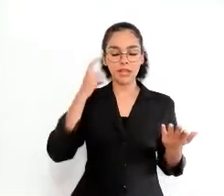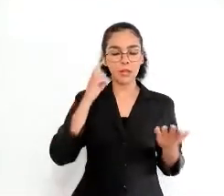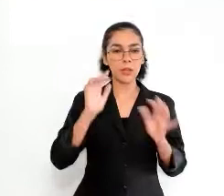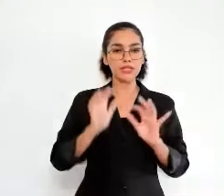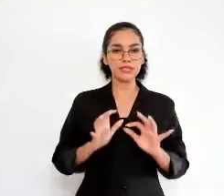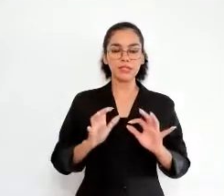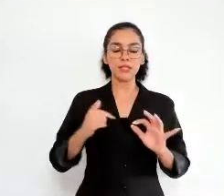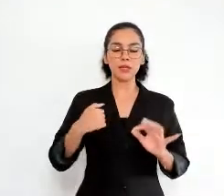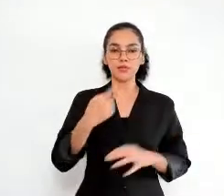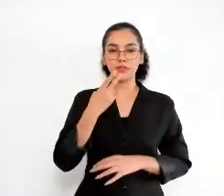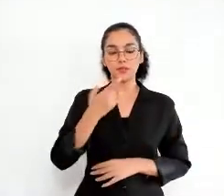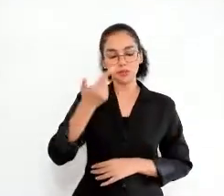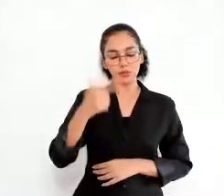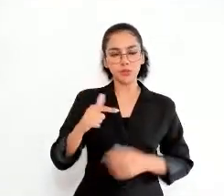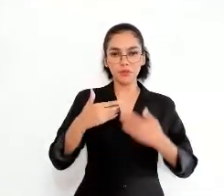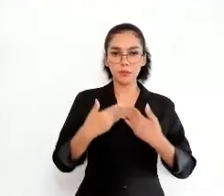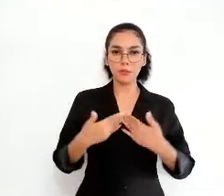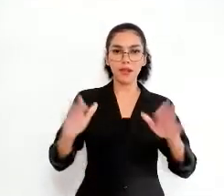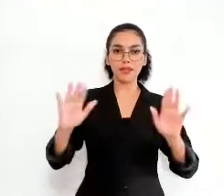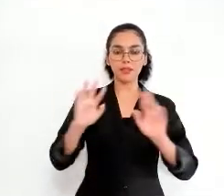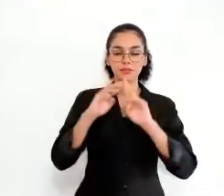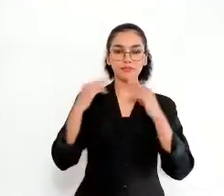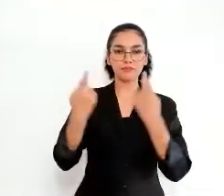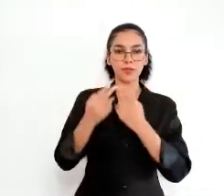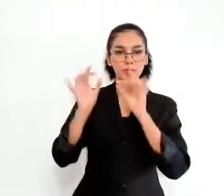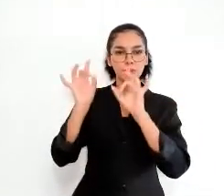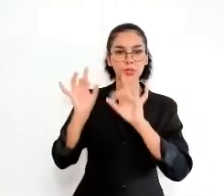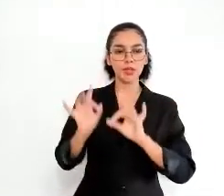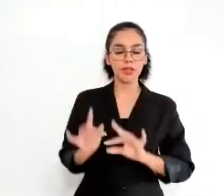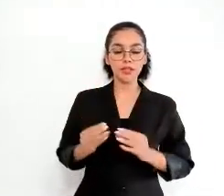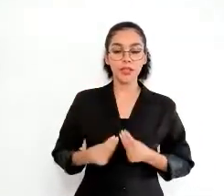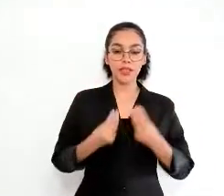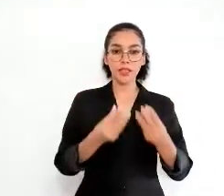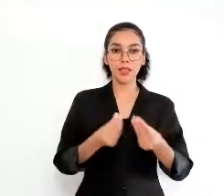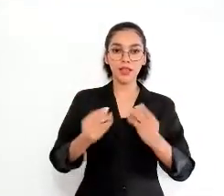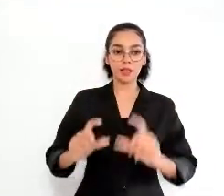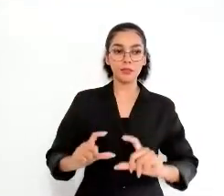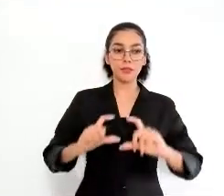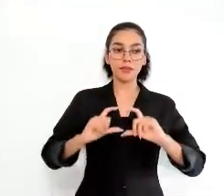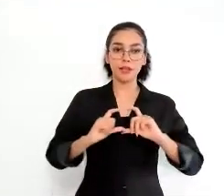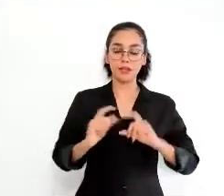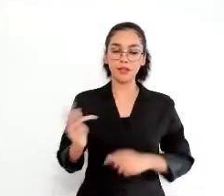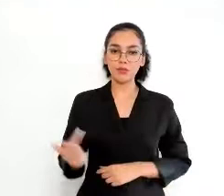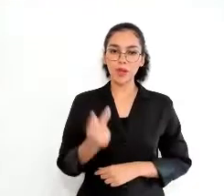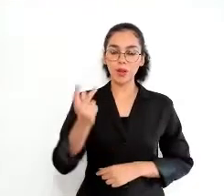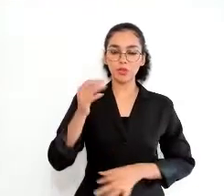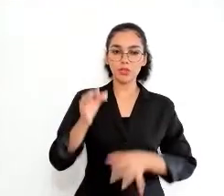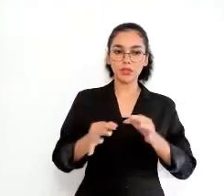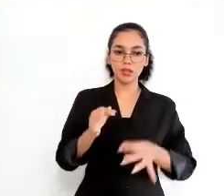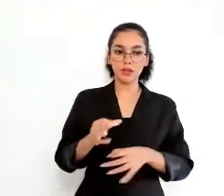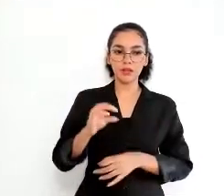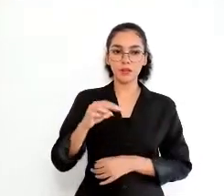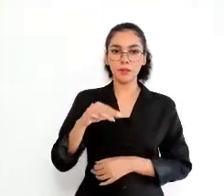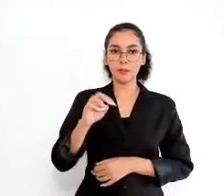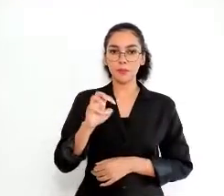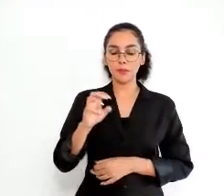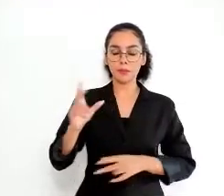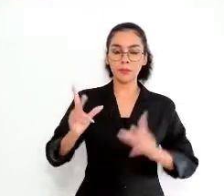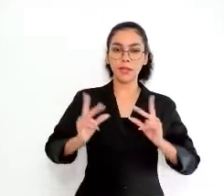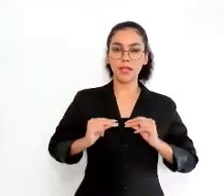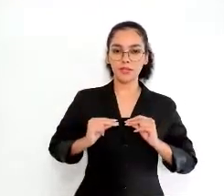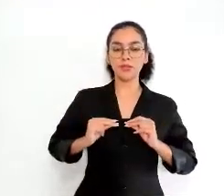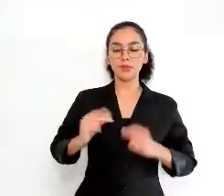aberta mais uma vez a sessão solene de entrega das medalhas Valor Judiciário, Mérito Judiciário e dos